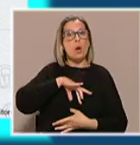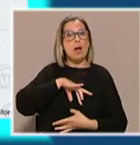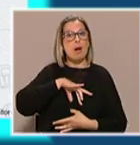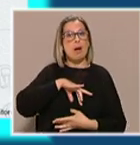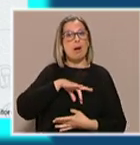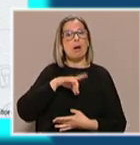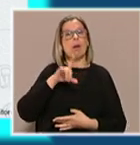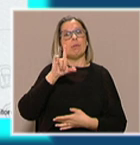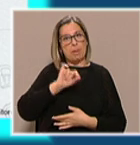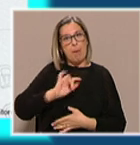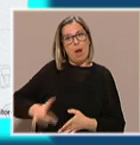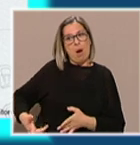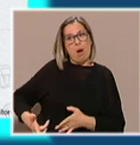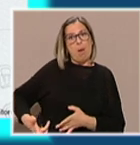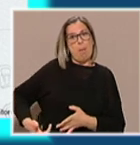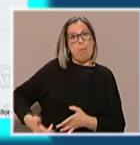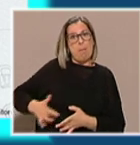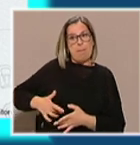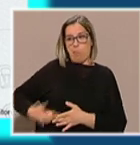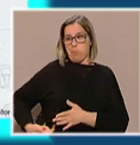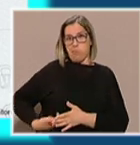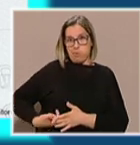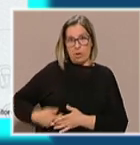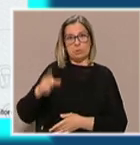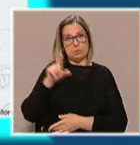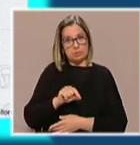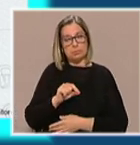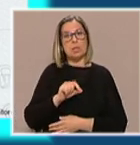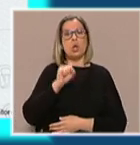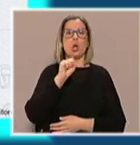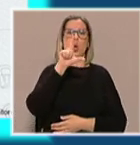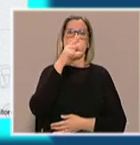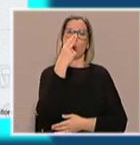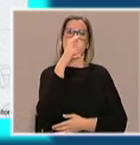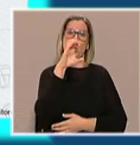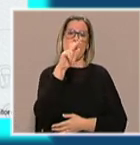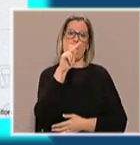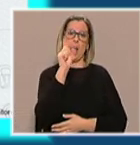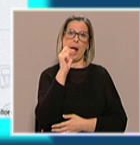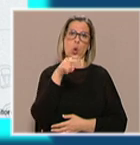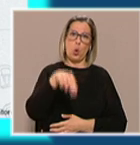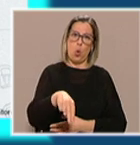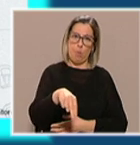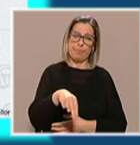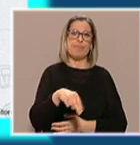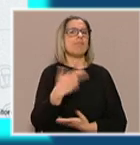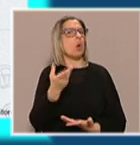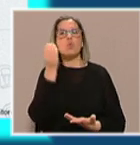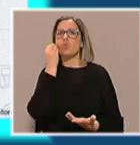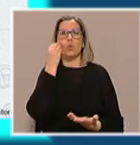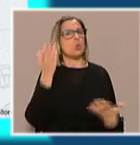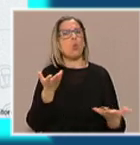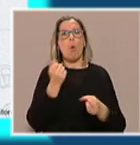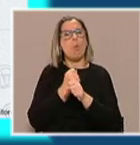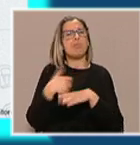produzida nos ilhéus de Langerhans, mas noutras células, que é o glucagon. O glucagon, como é que reage? De forma